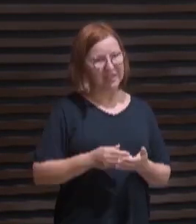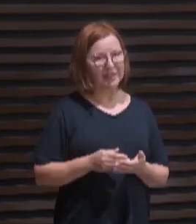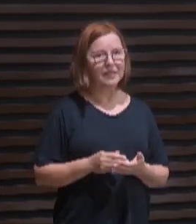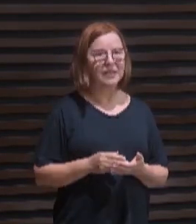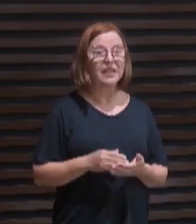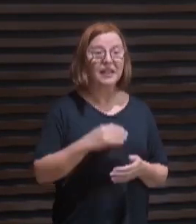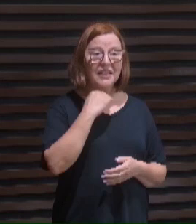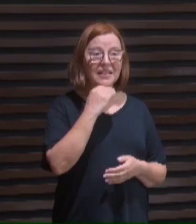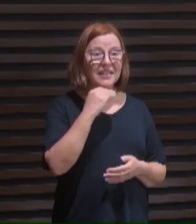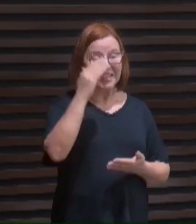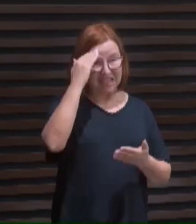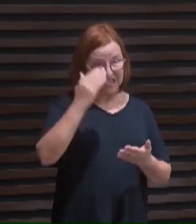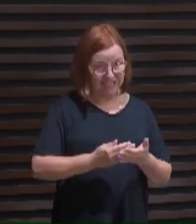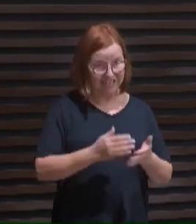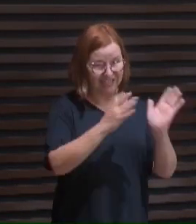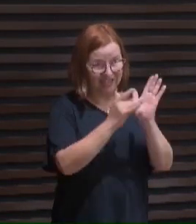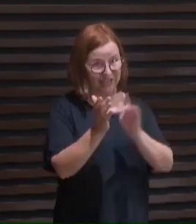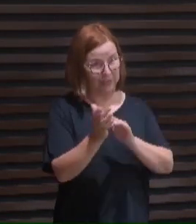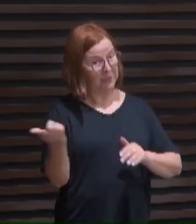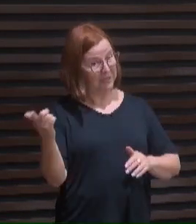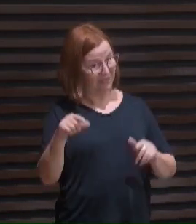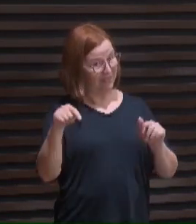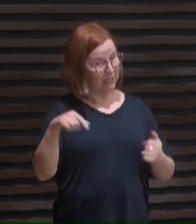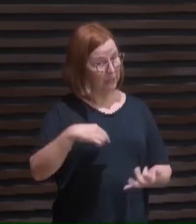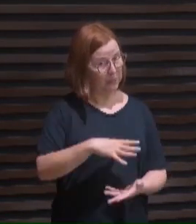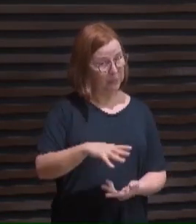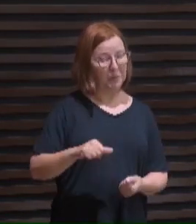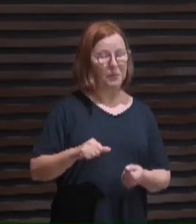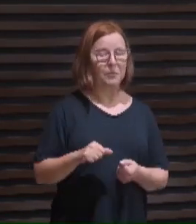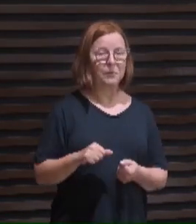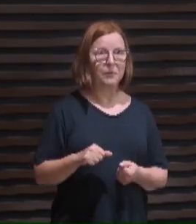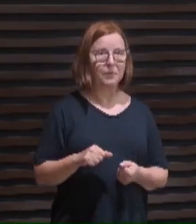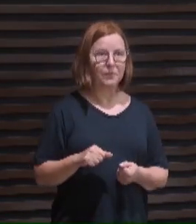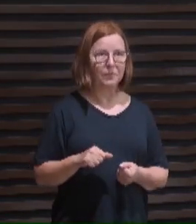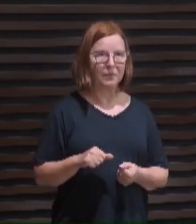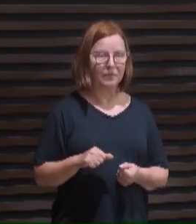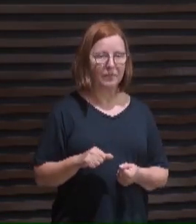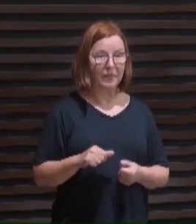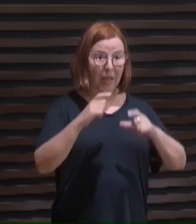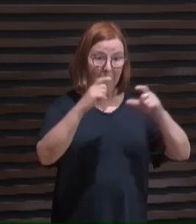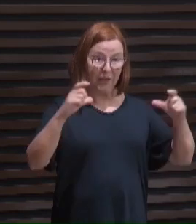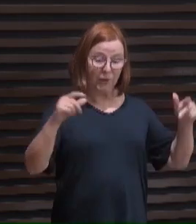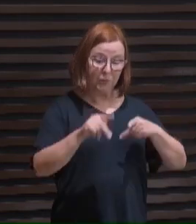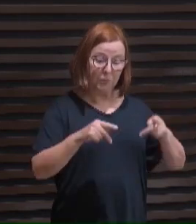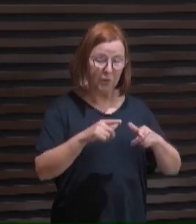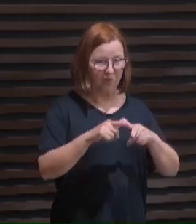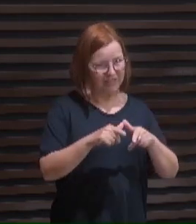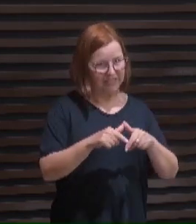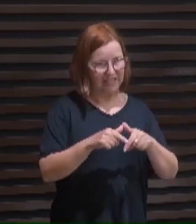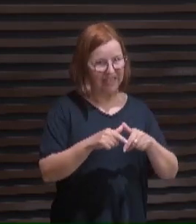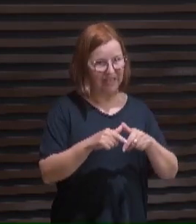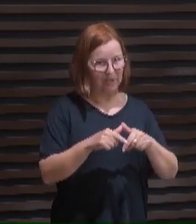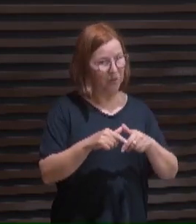Sabe, a estatística era que a grande maioria de Israel não acreditava. E quando ele apareceu, não